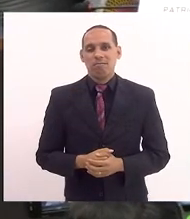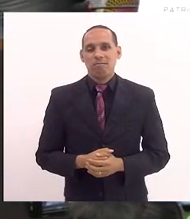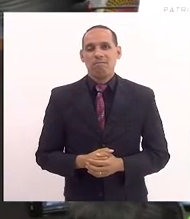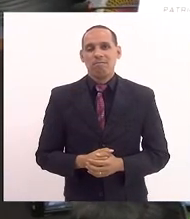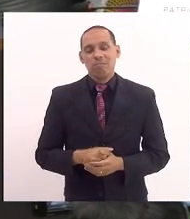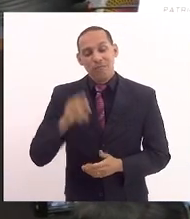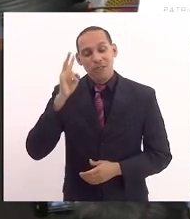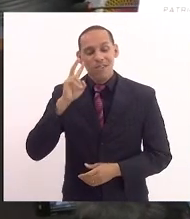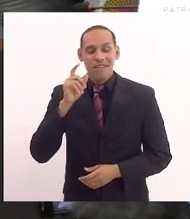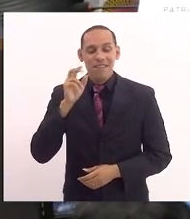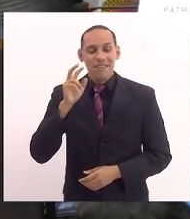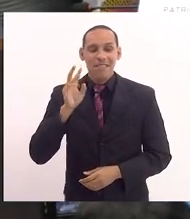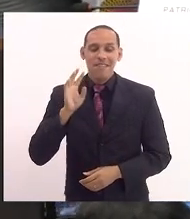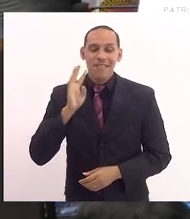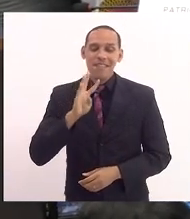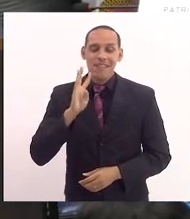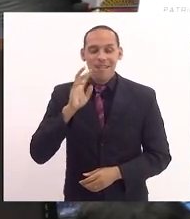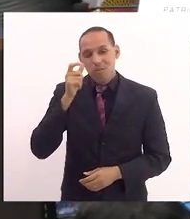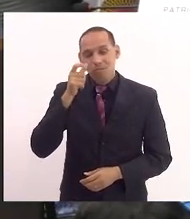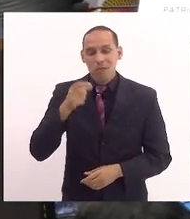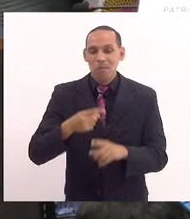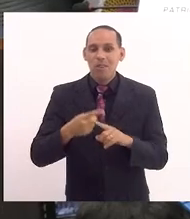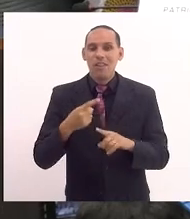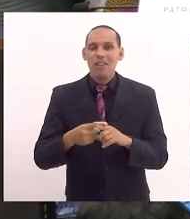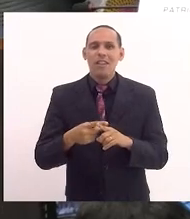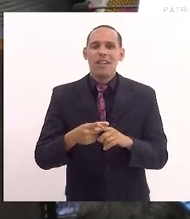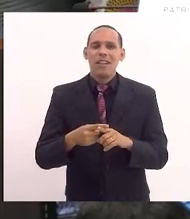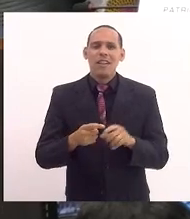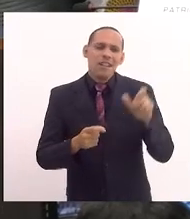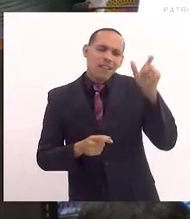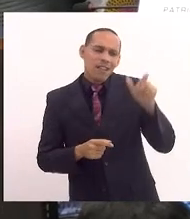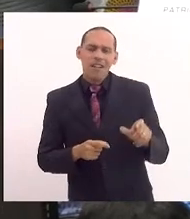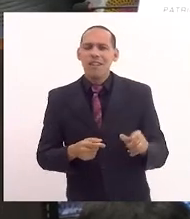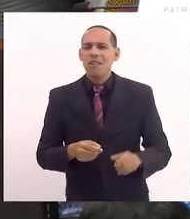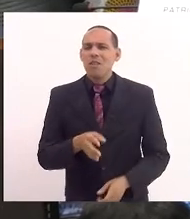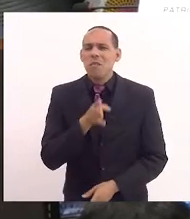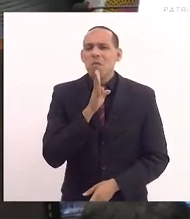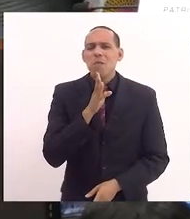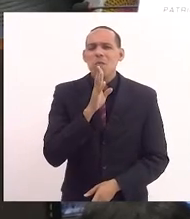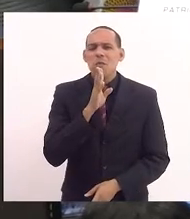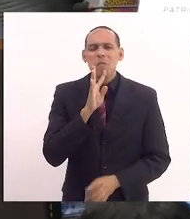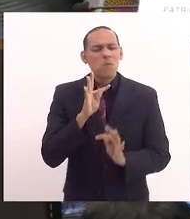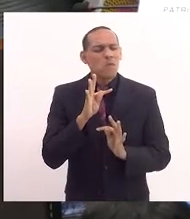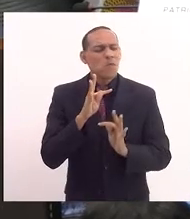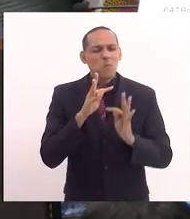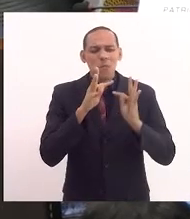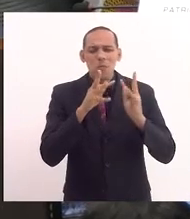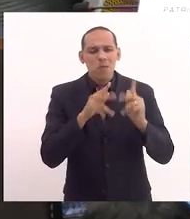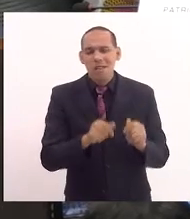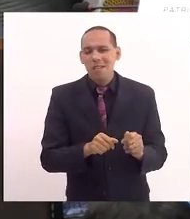é muito interessante, porque ele foi me visitar, e eu olhei pro Leandrinho, eu conheço o Leandrinho de cabo a rabo,